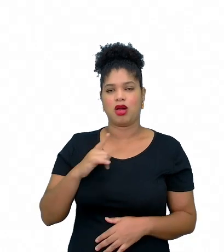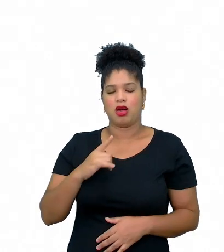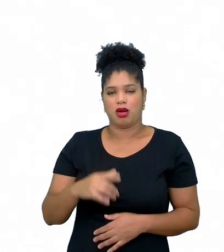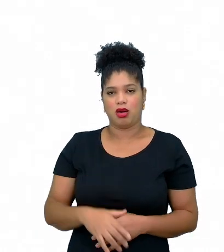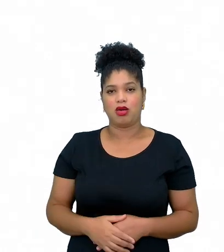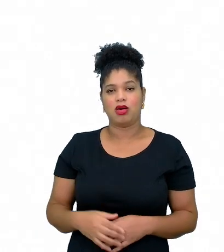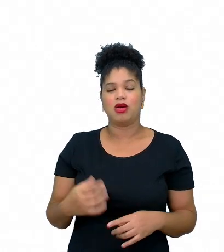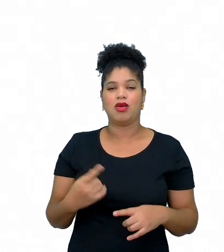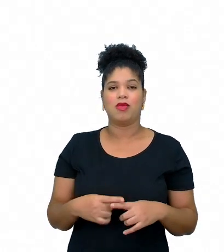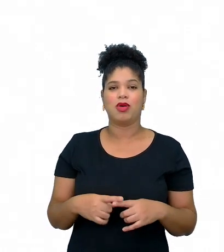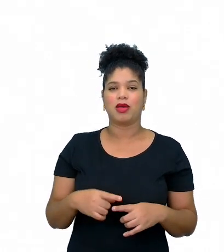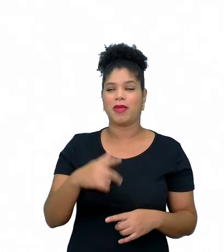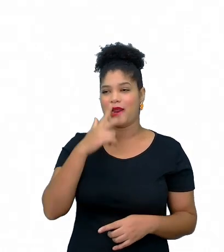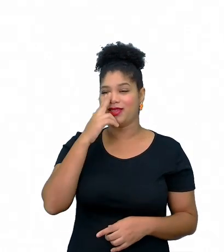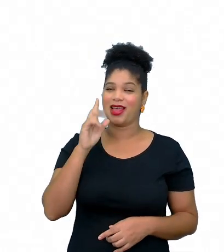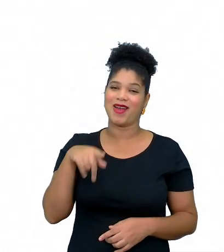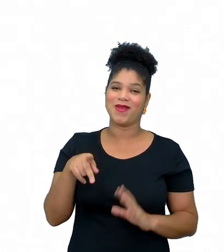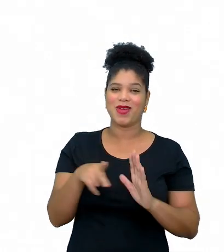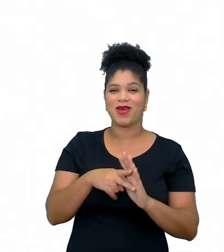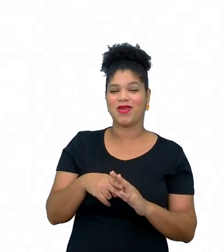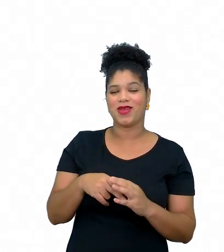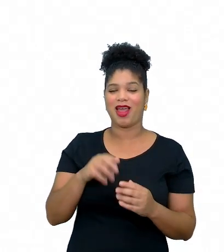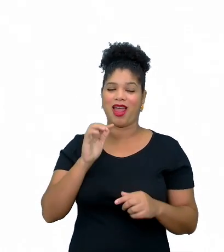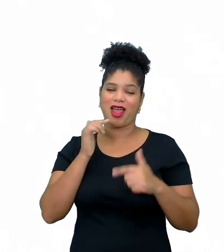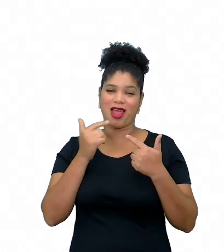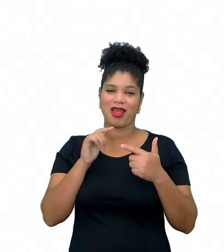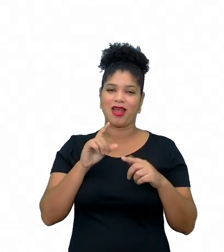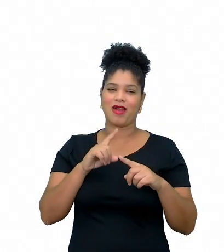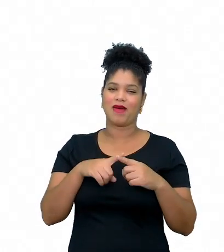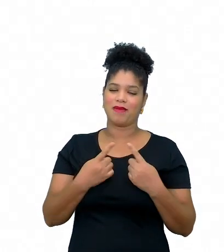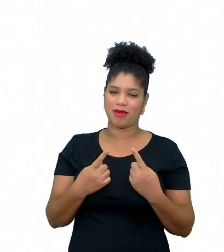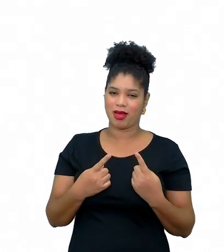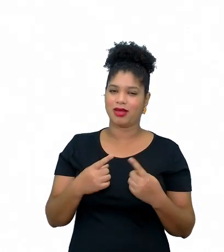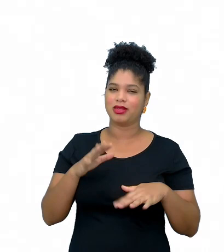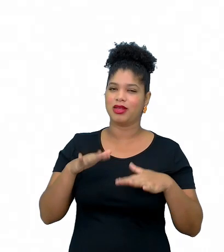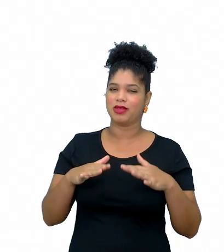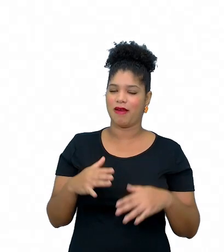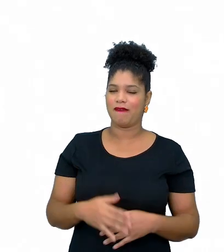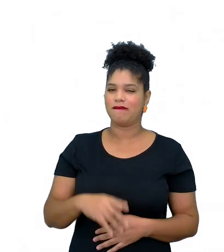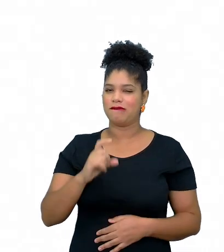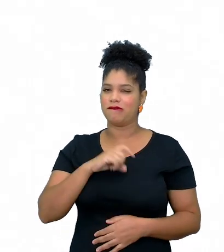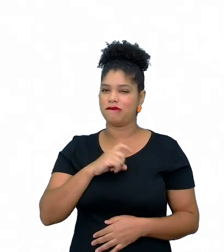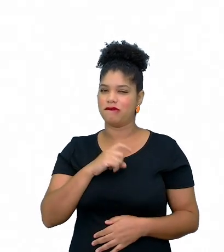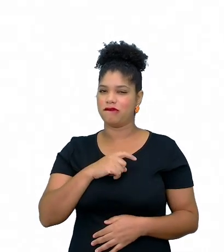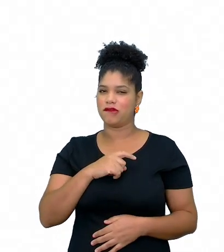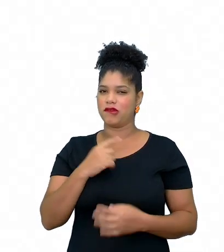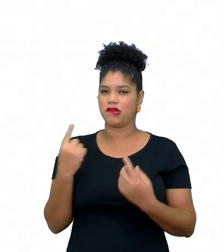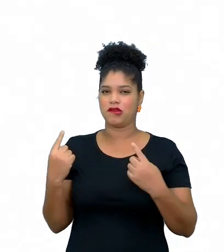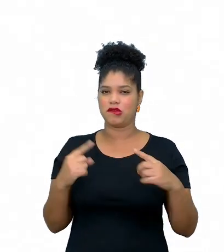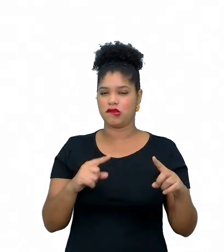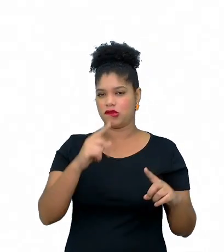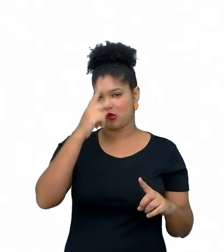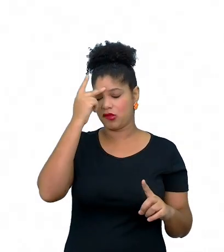vezes, ela é só para rir, mas grande parte delas é para causar algum dano a outra pessoa.